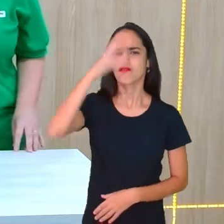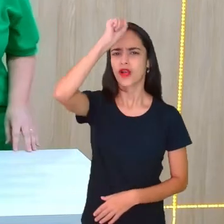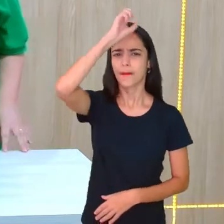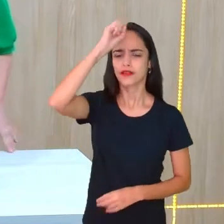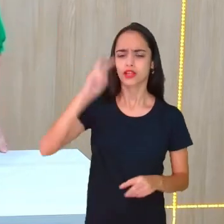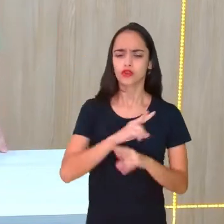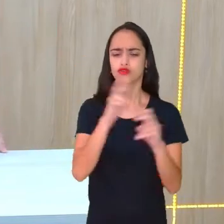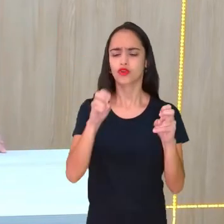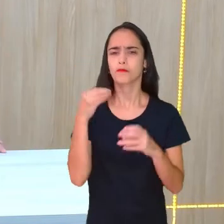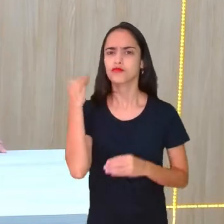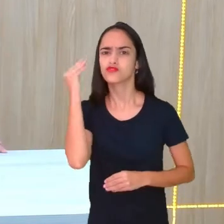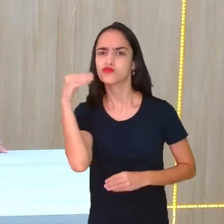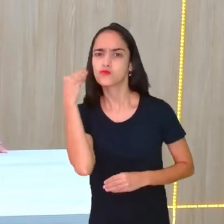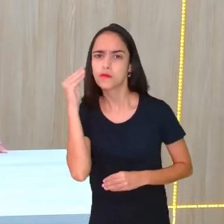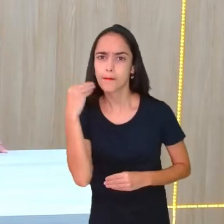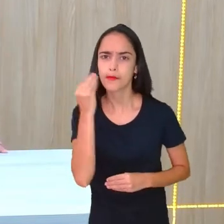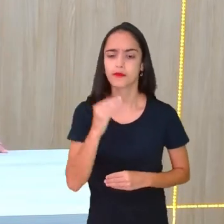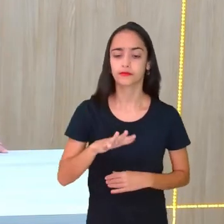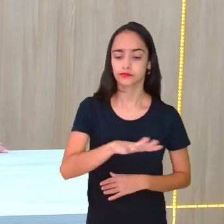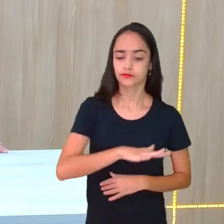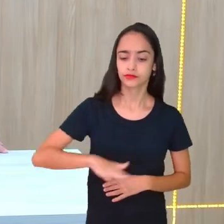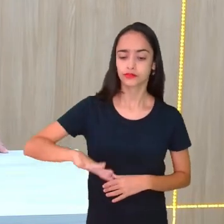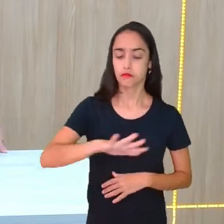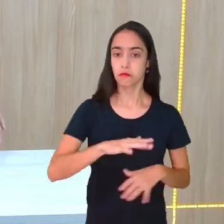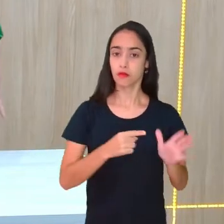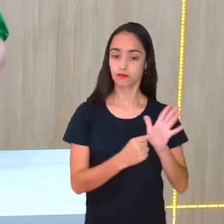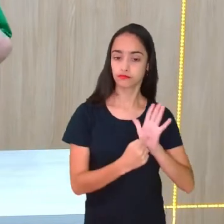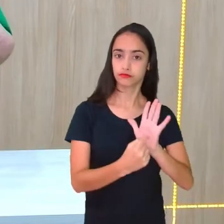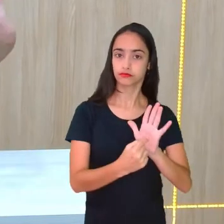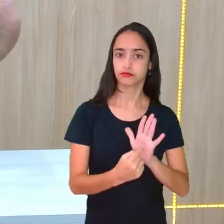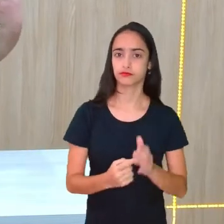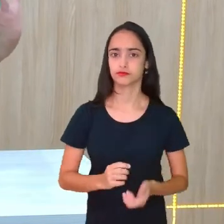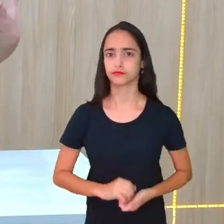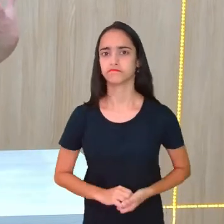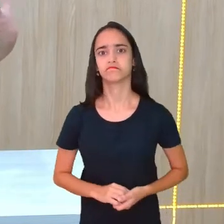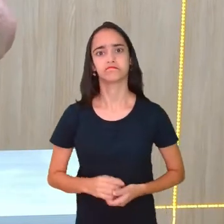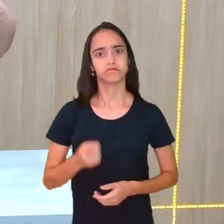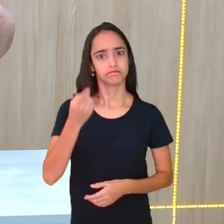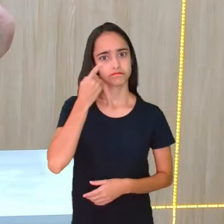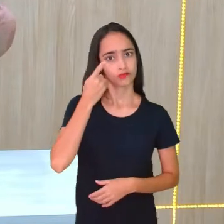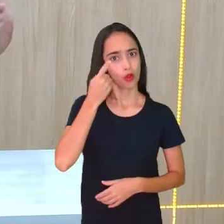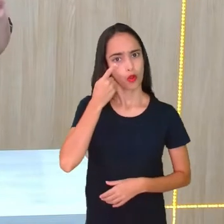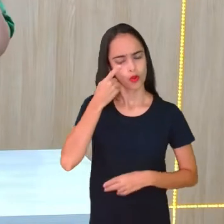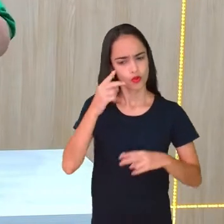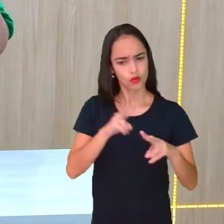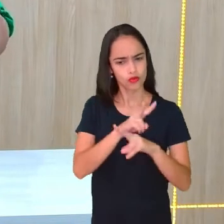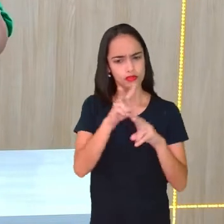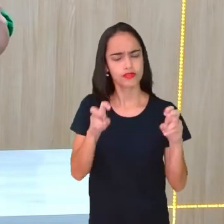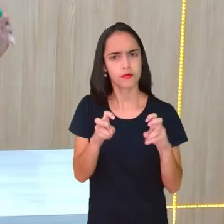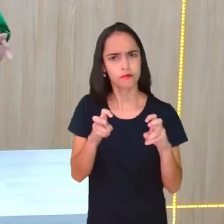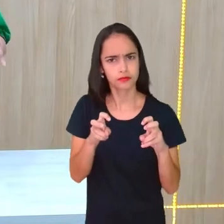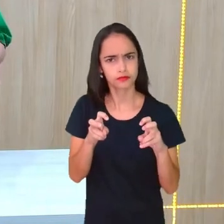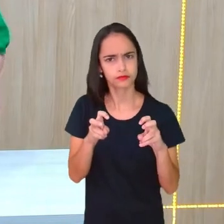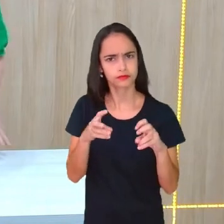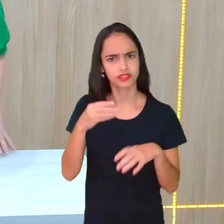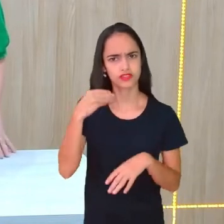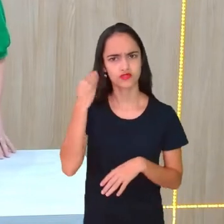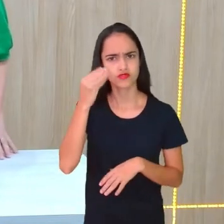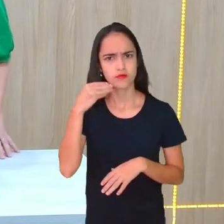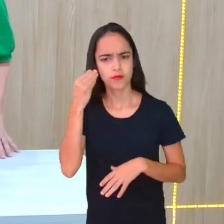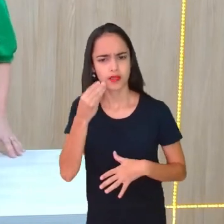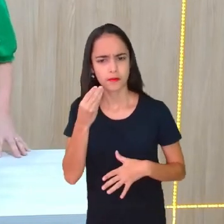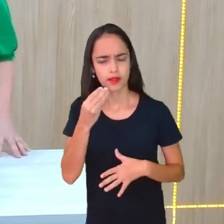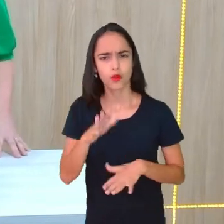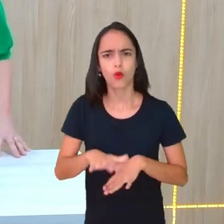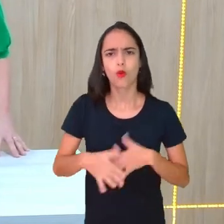experimento aleatório e espaço amostral. Experimento aleatório, que parte da matemática eu